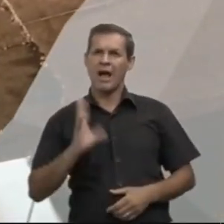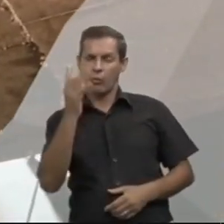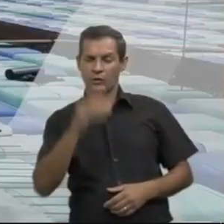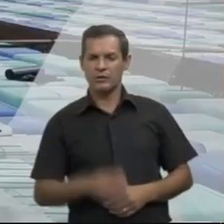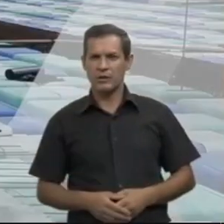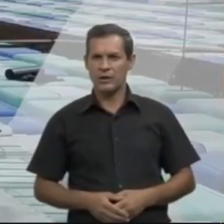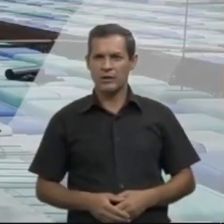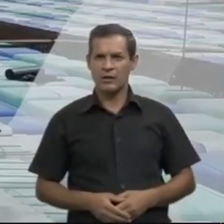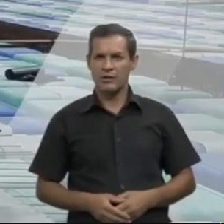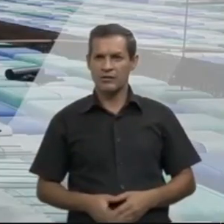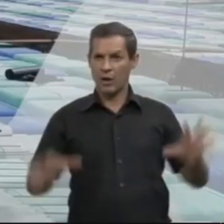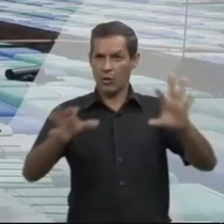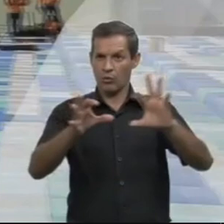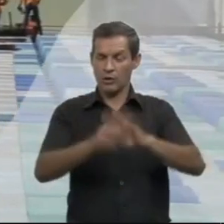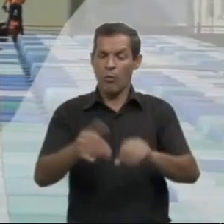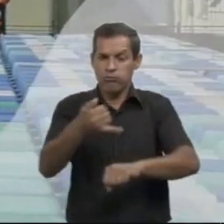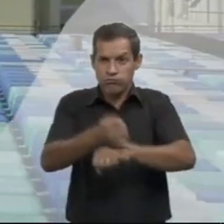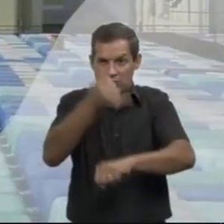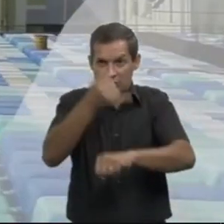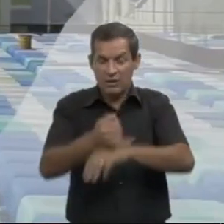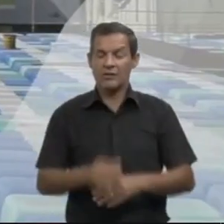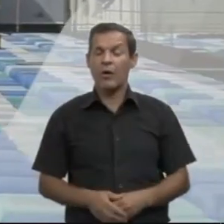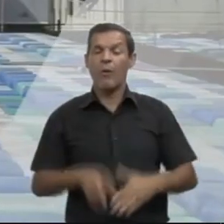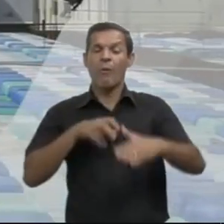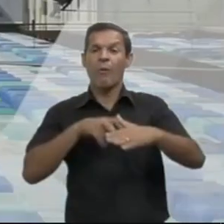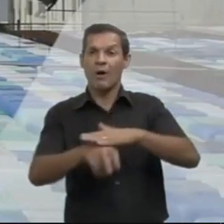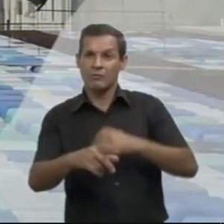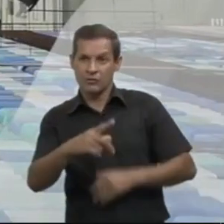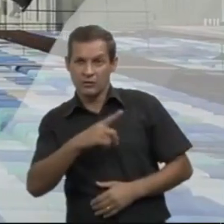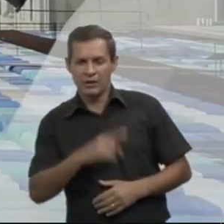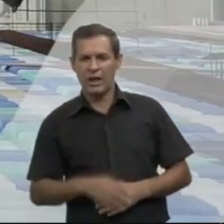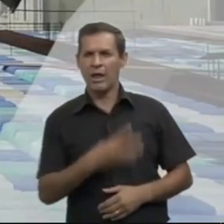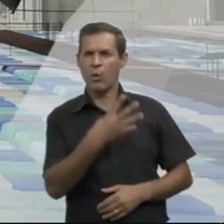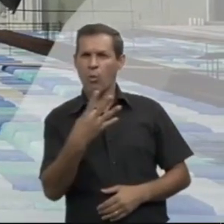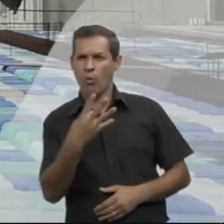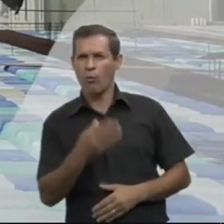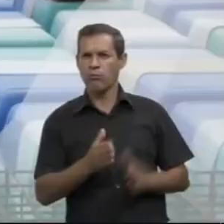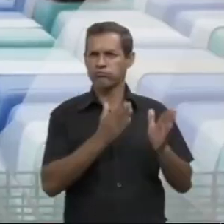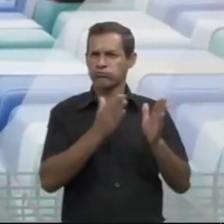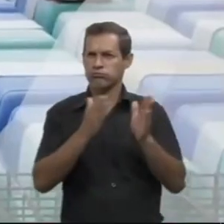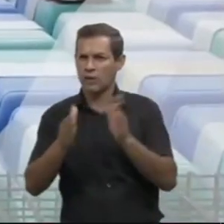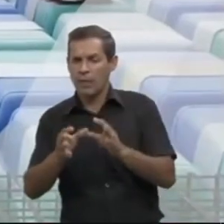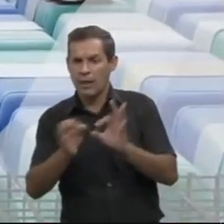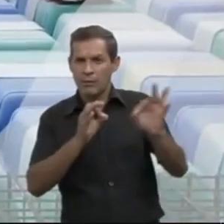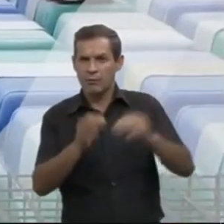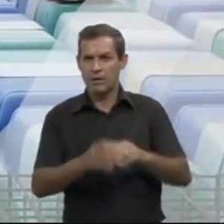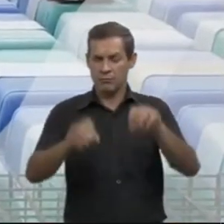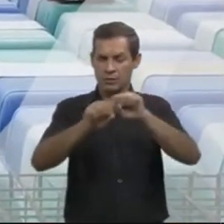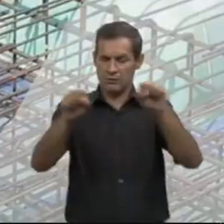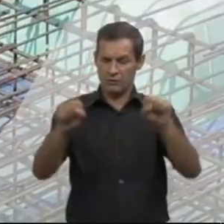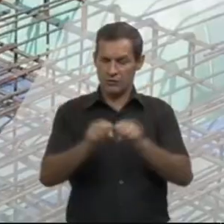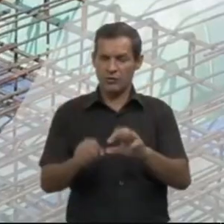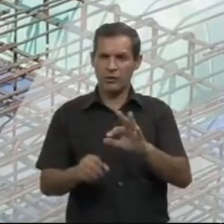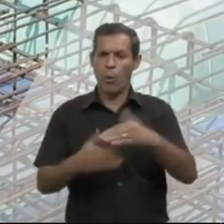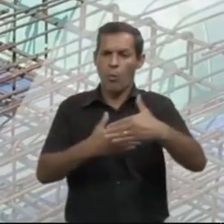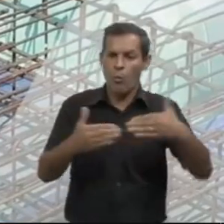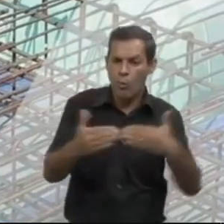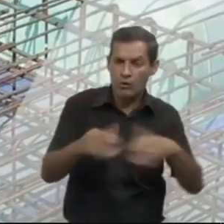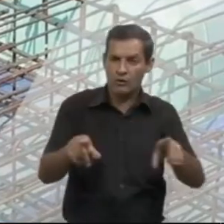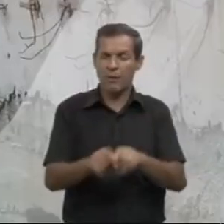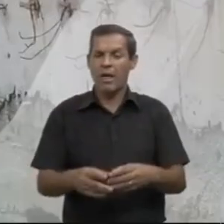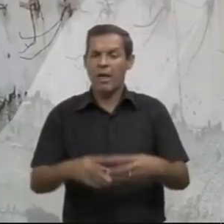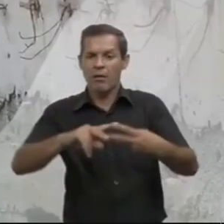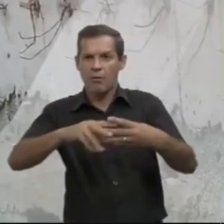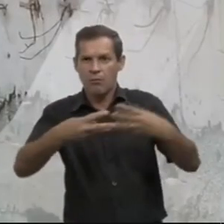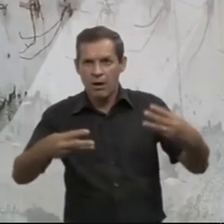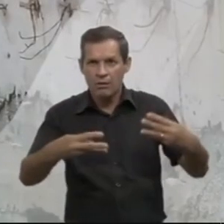acontece a concentração maior de aço. A execução consiste em 4 partes: montagem do sistema de forma, passagem da